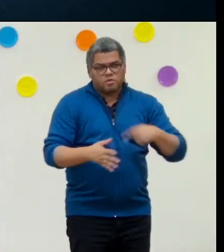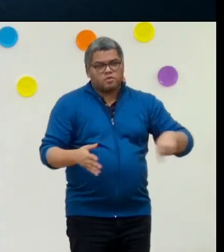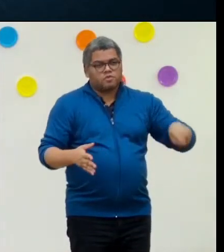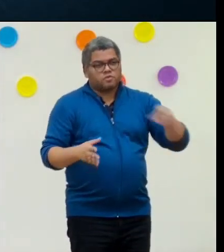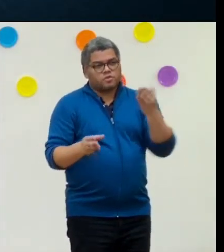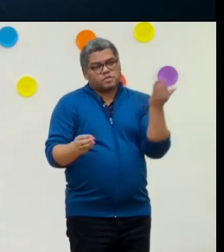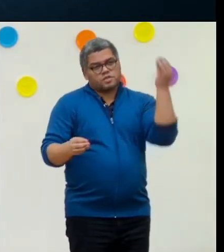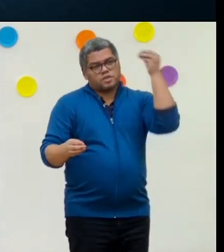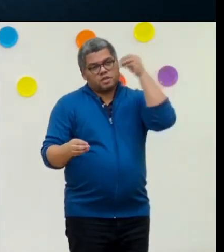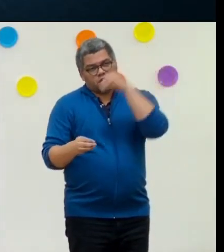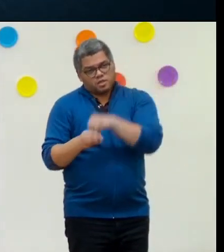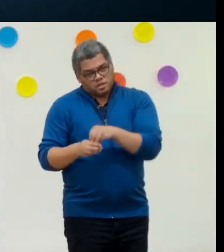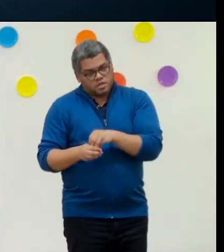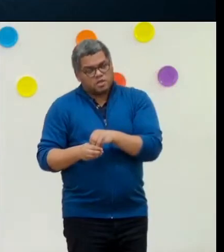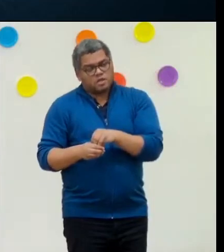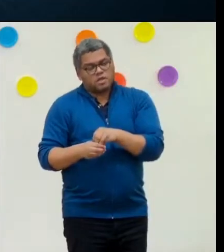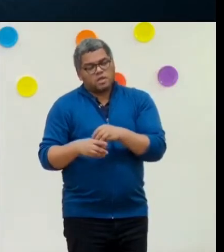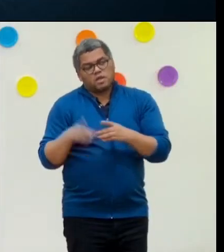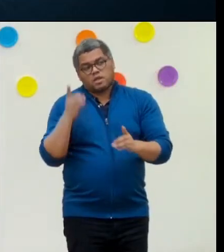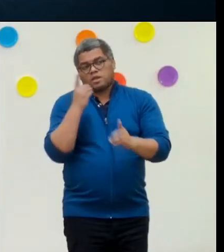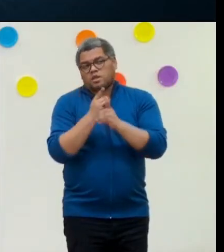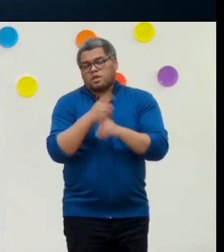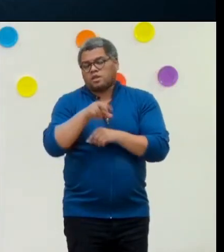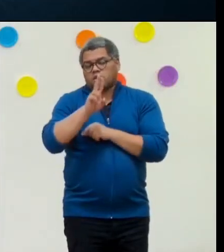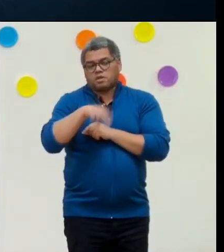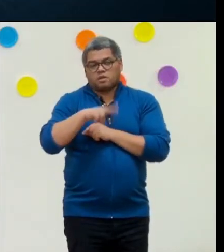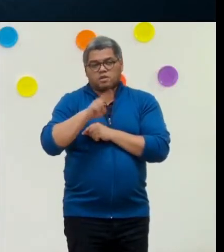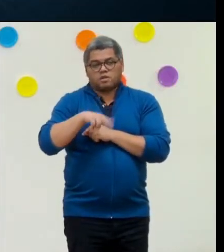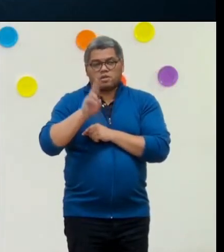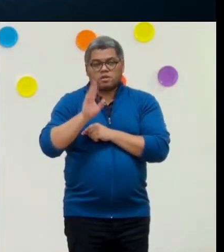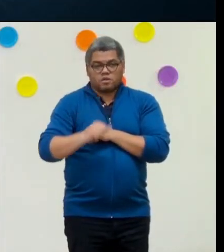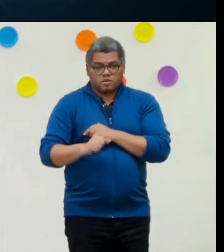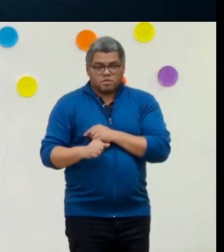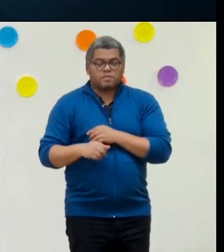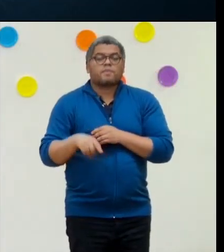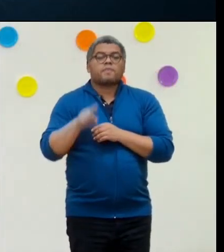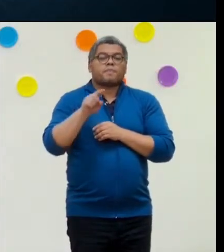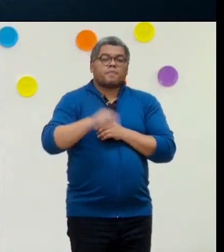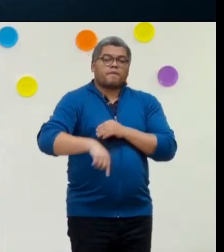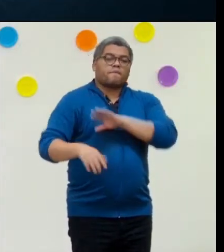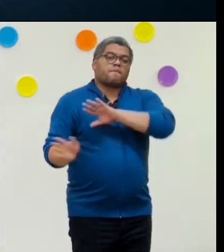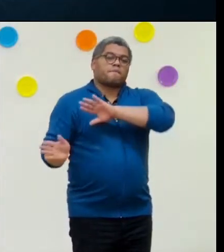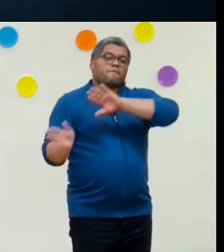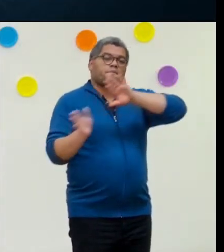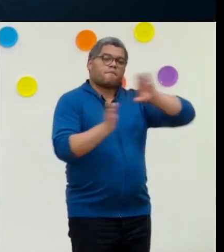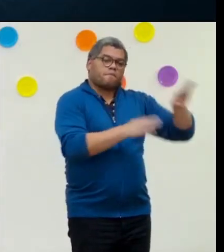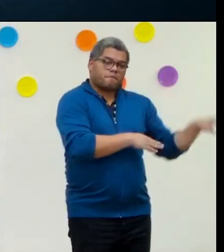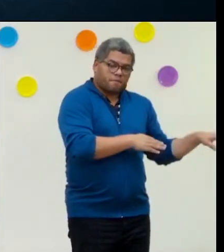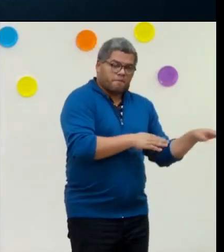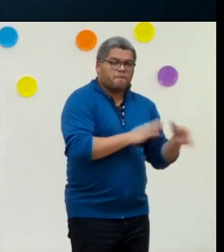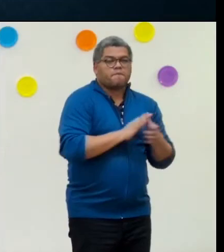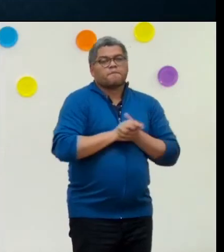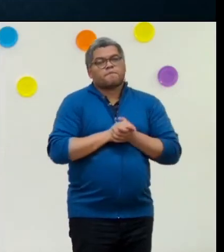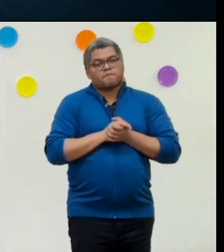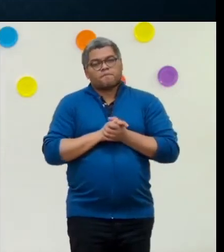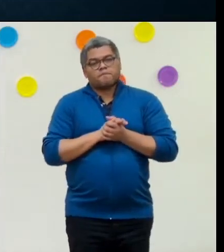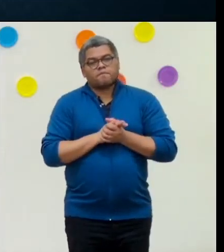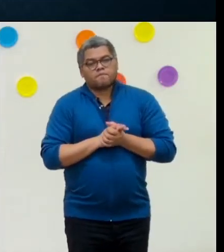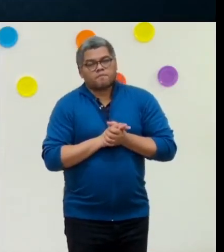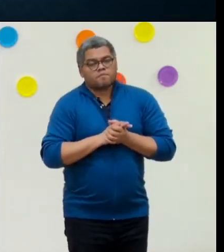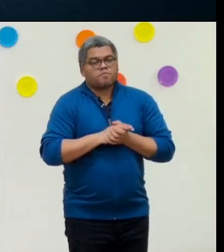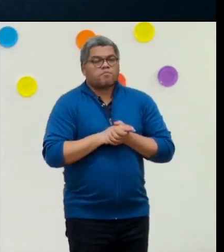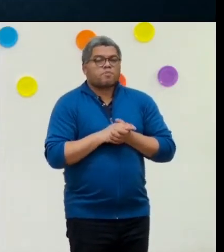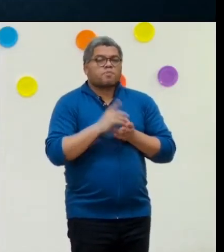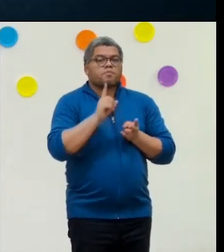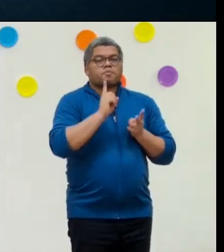e não ser descoberto e não ser descoberta. Vamos seguir então, essa foi a minha introdução e no final eu vou pegar ela de novo para amarrar e